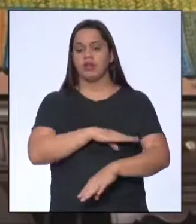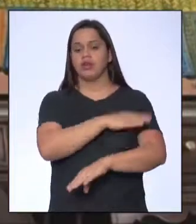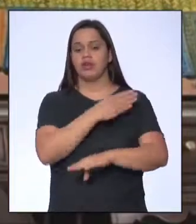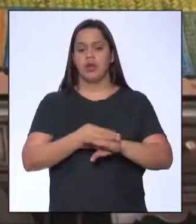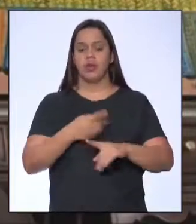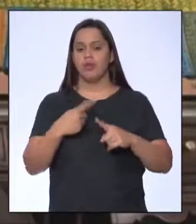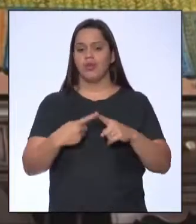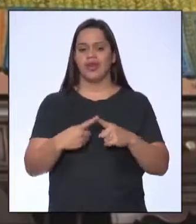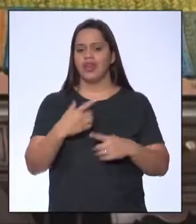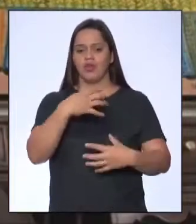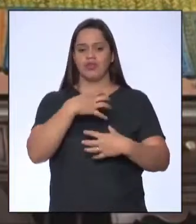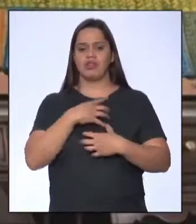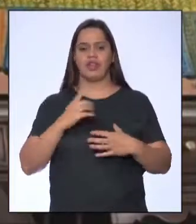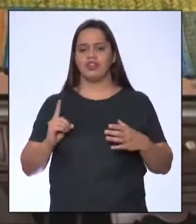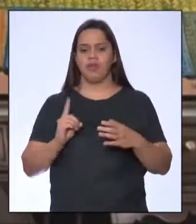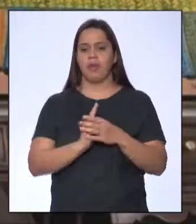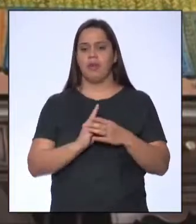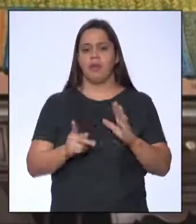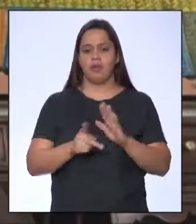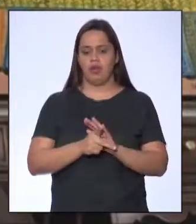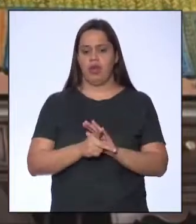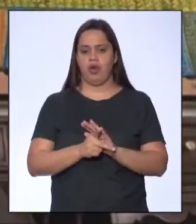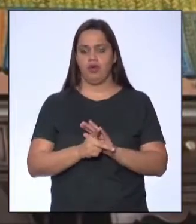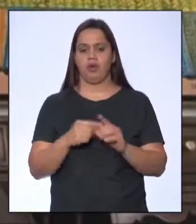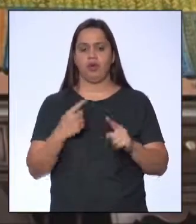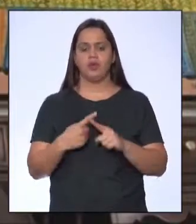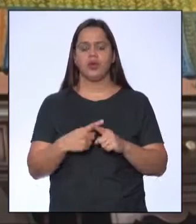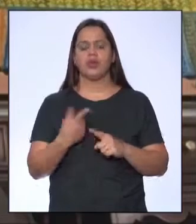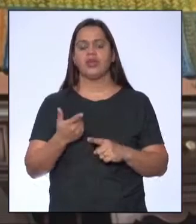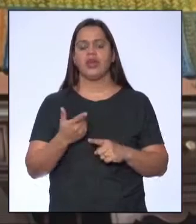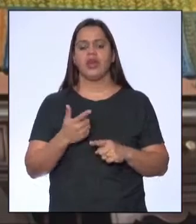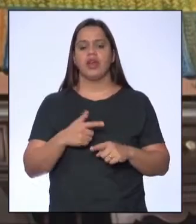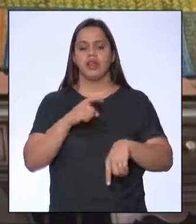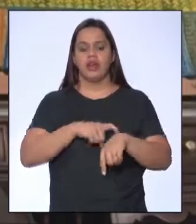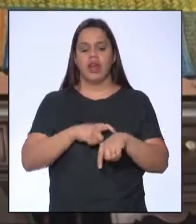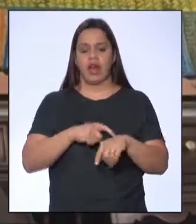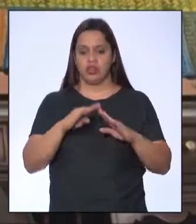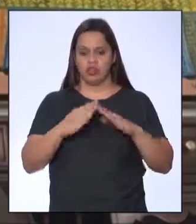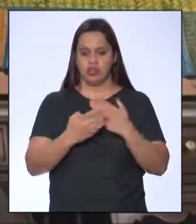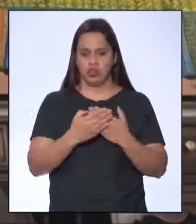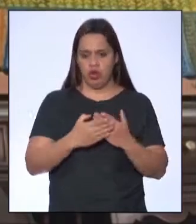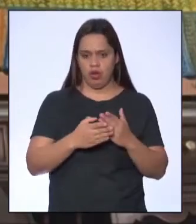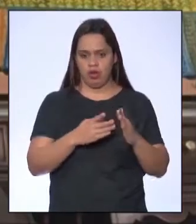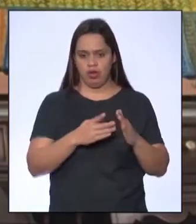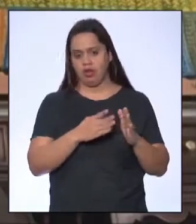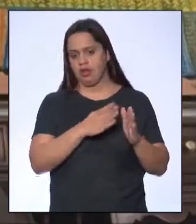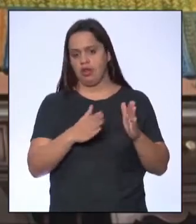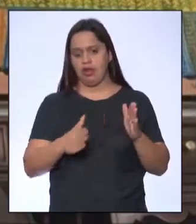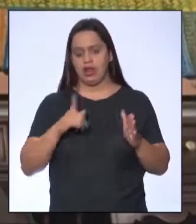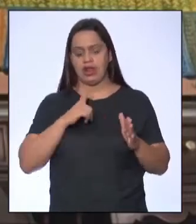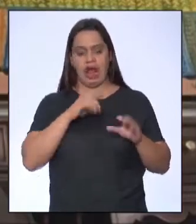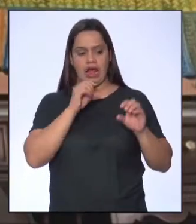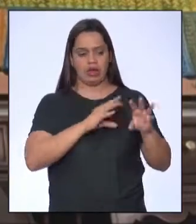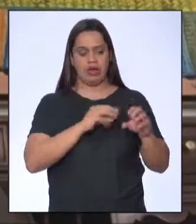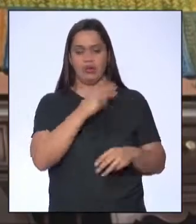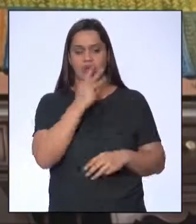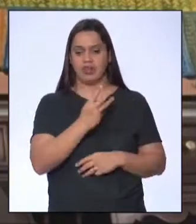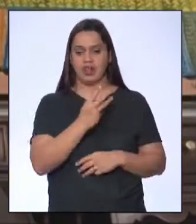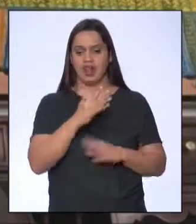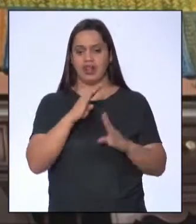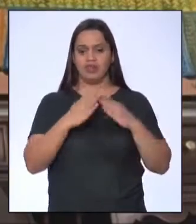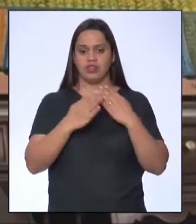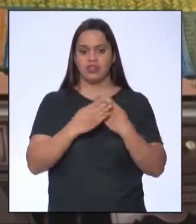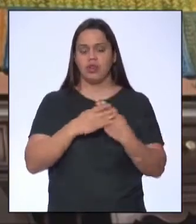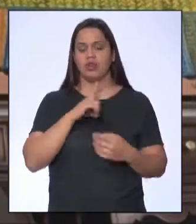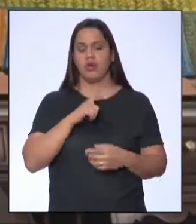às vezes. Na escola de tempo parcial, às vezes você tem um professor que dá aula em 3 escolas. Então, ele tem uma aula